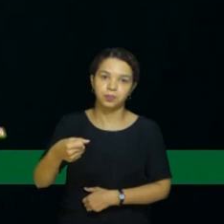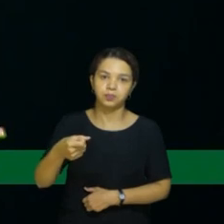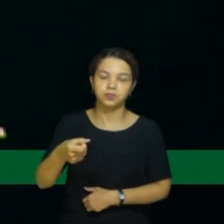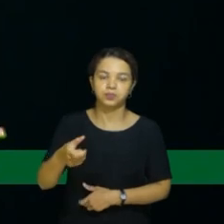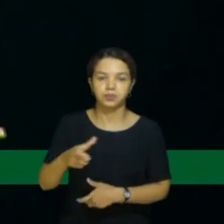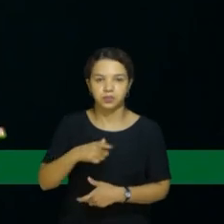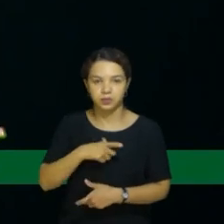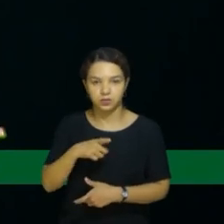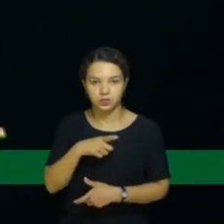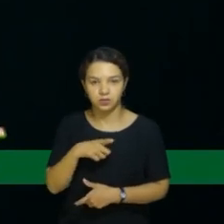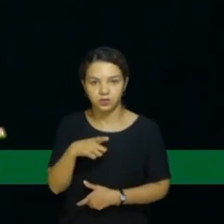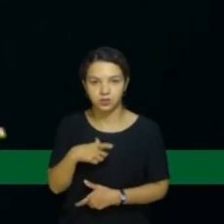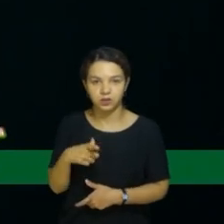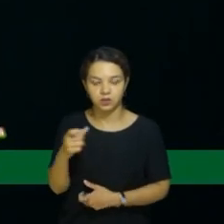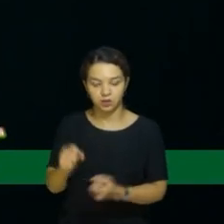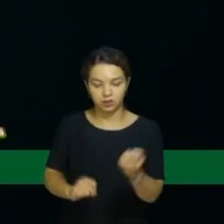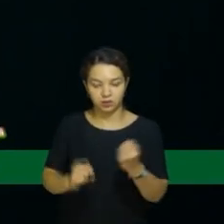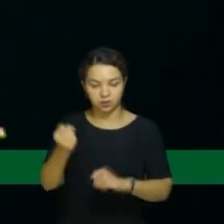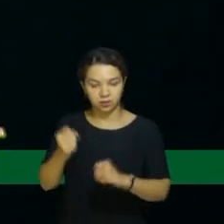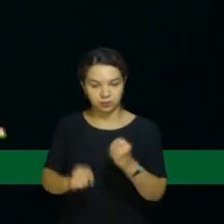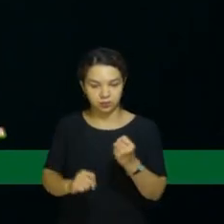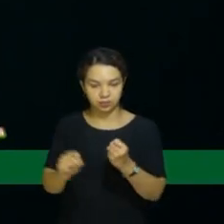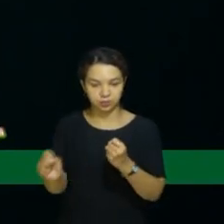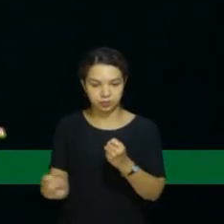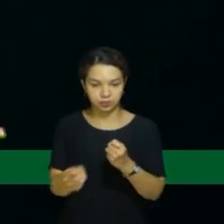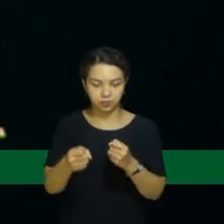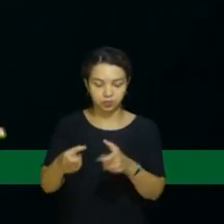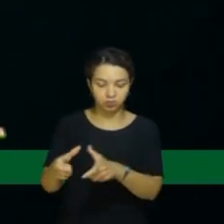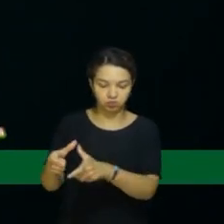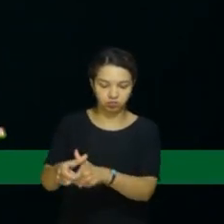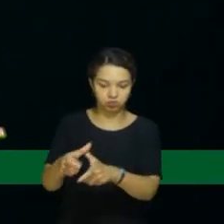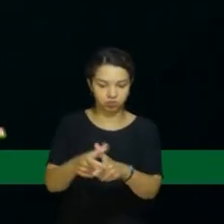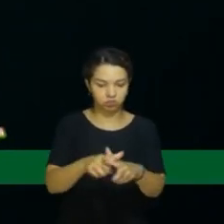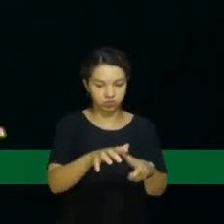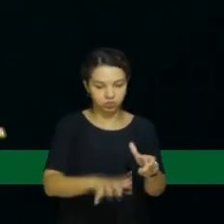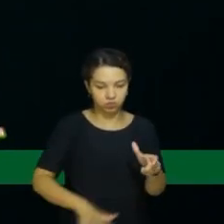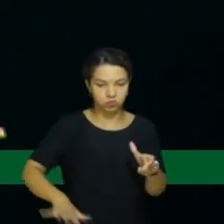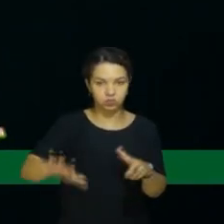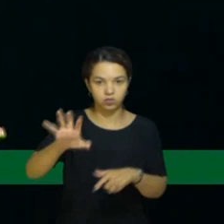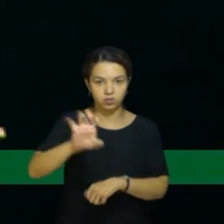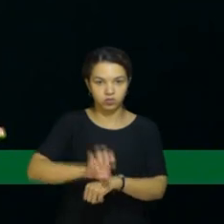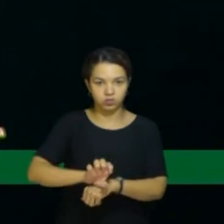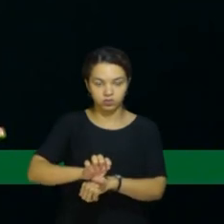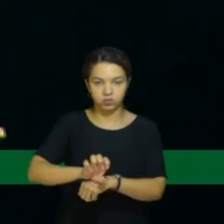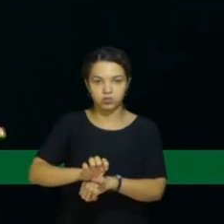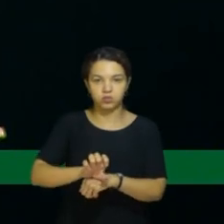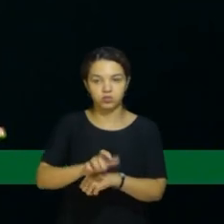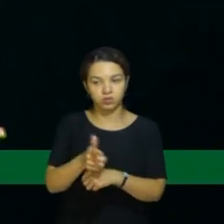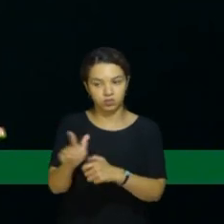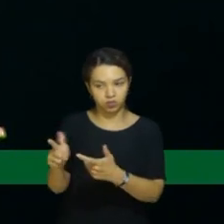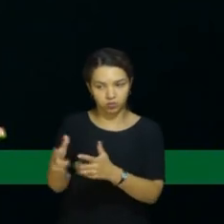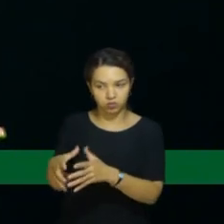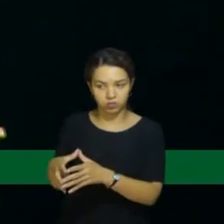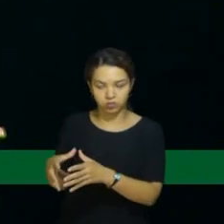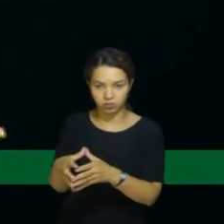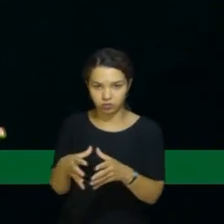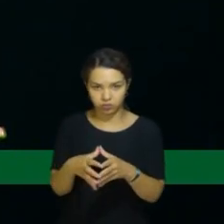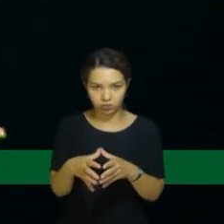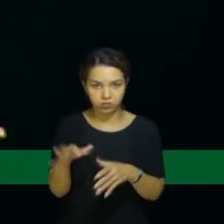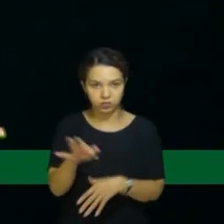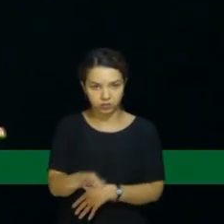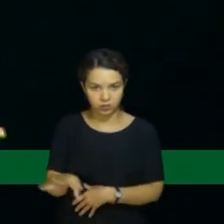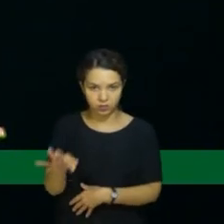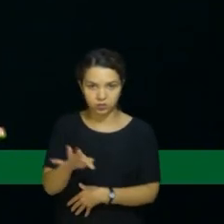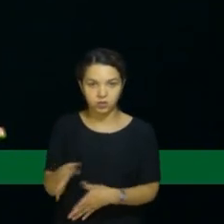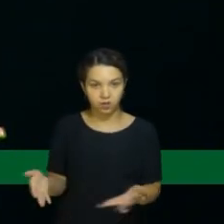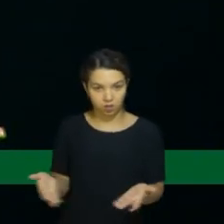microcervejarias de todo o nosso Estado de Santa Catarina. Providência já acionada por outras unidades da Federação e que agora está se